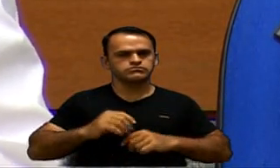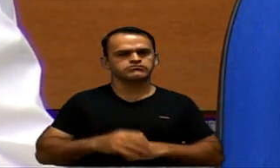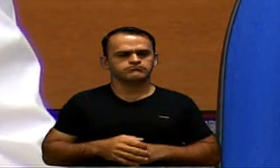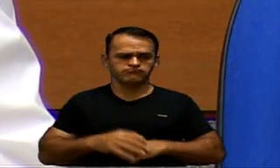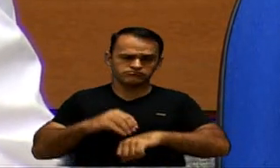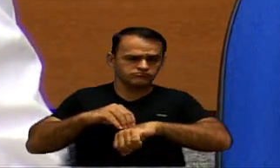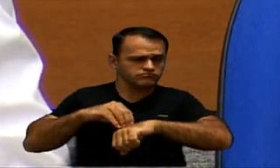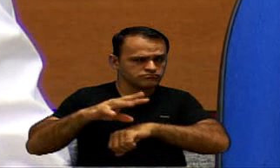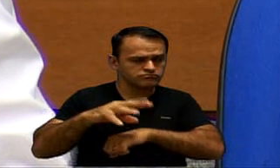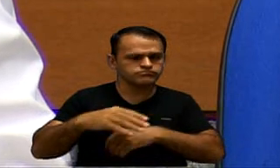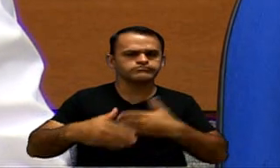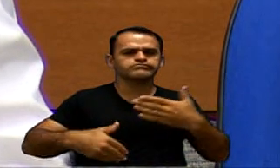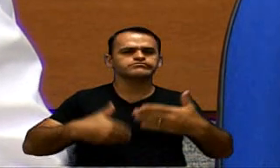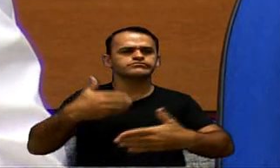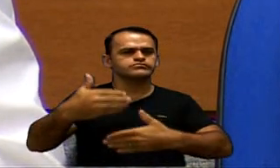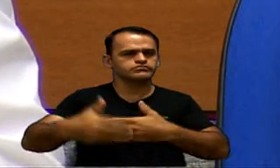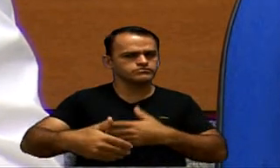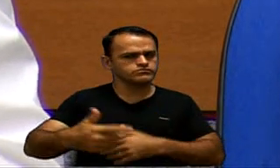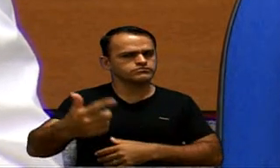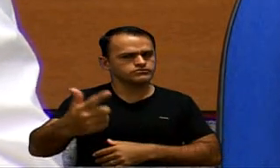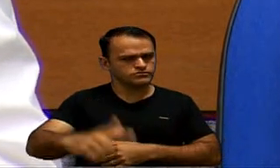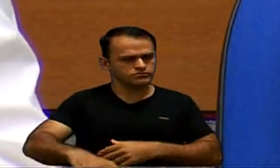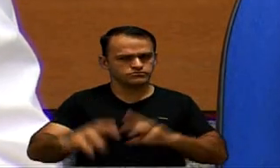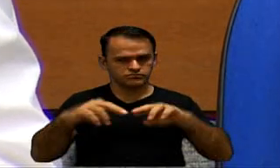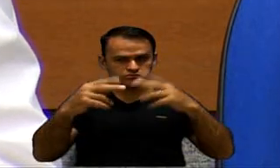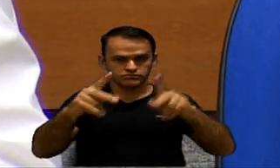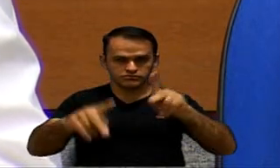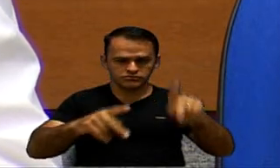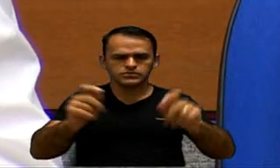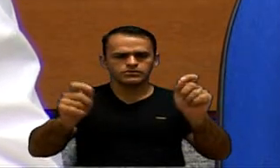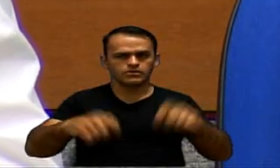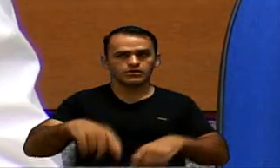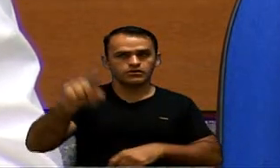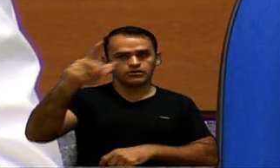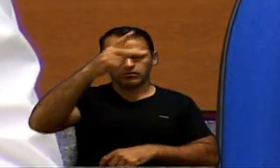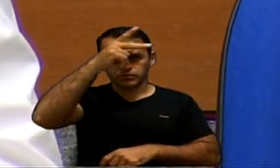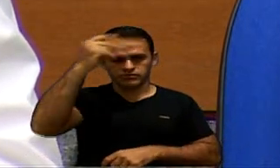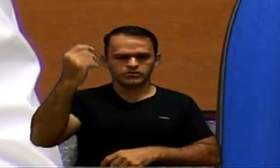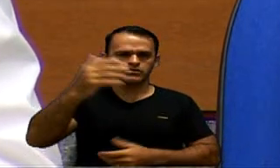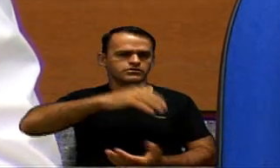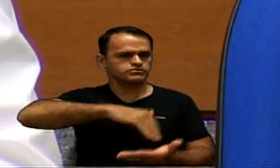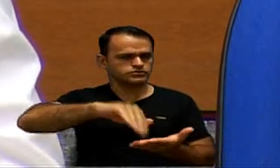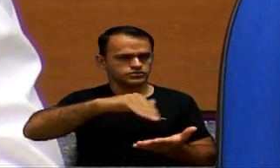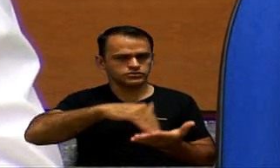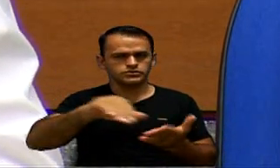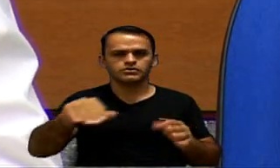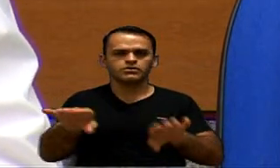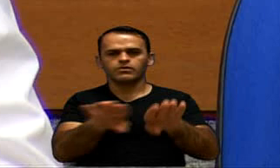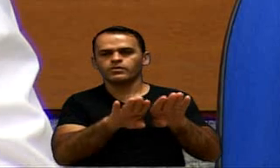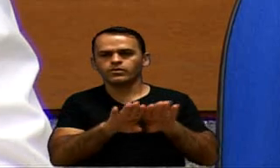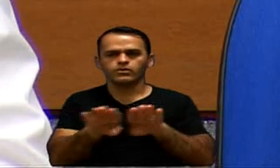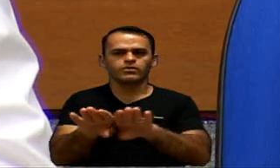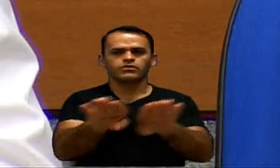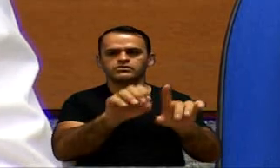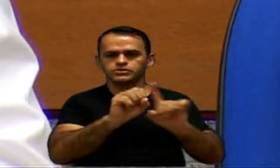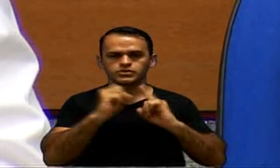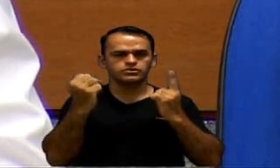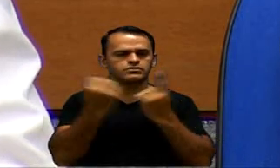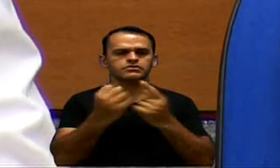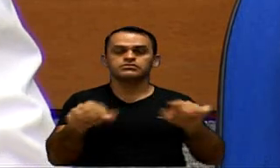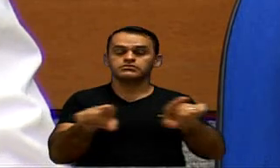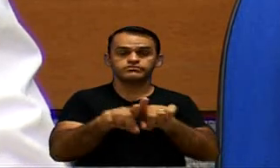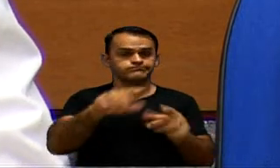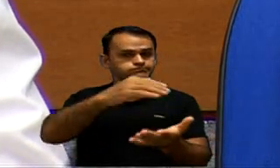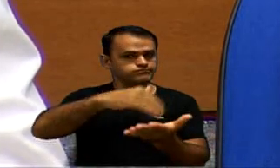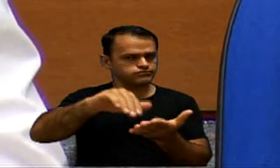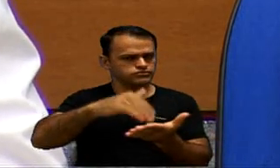para que nas próximas audiências, né, o governo municipal, a Secretaria, né, de Igualdade e Assistência Social, até a Secretaria